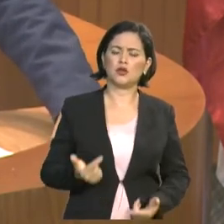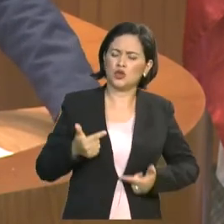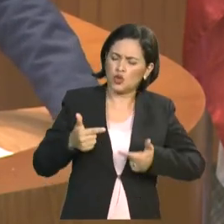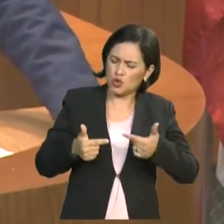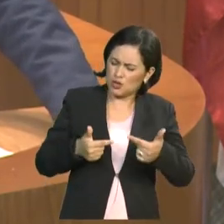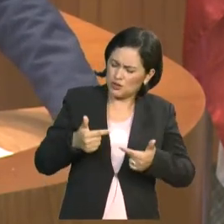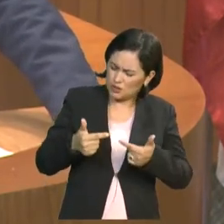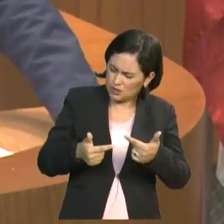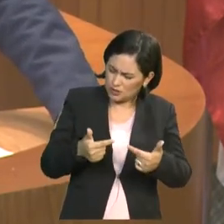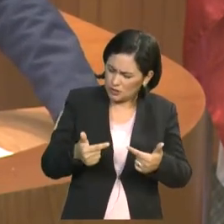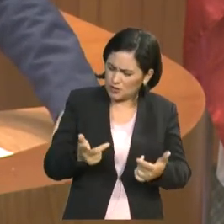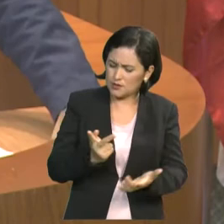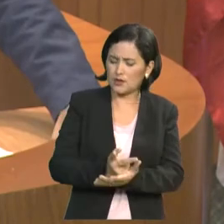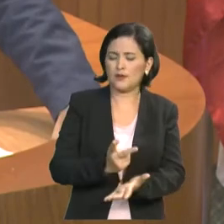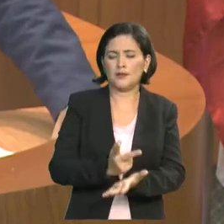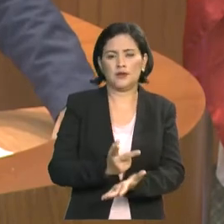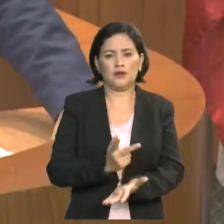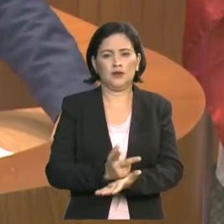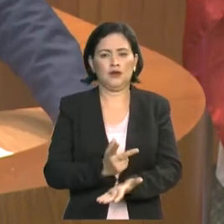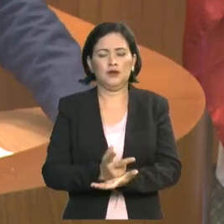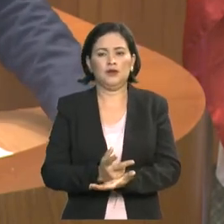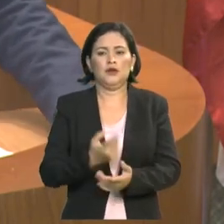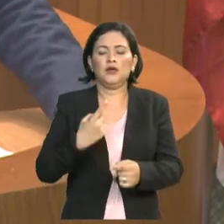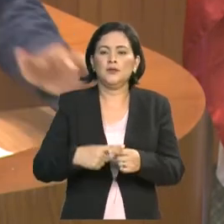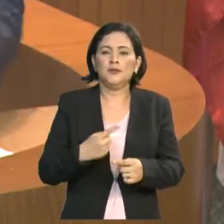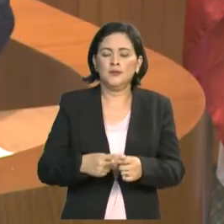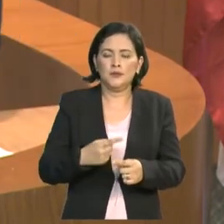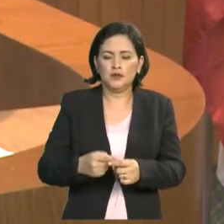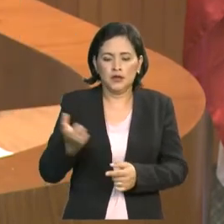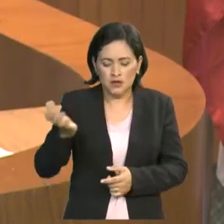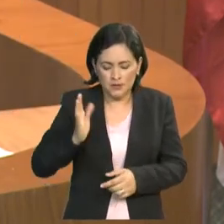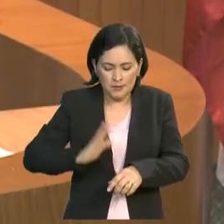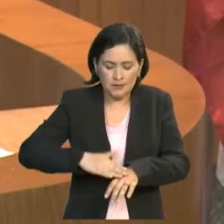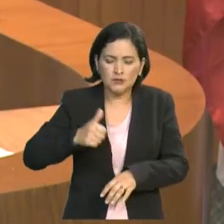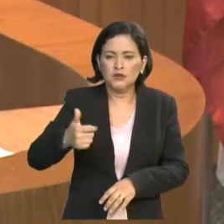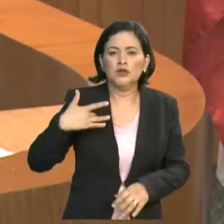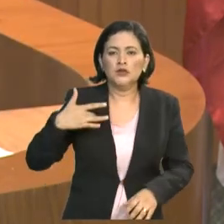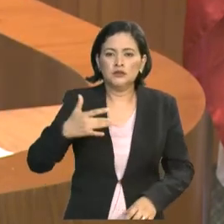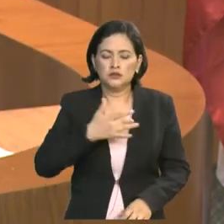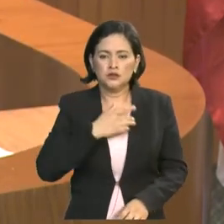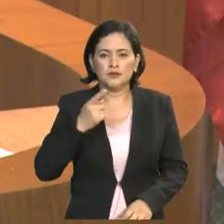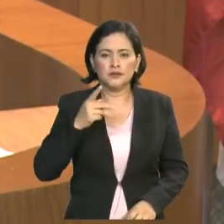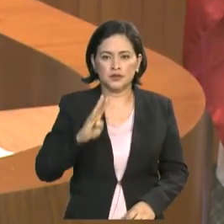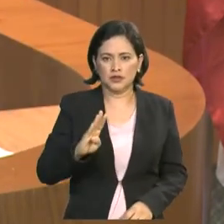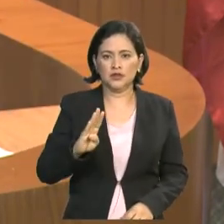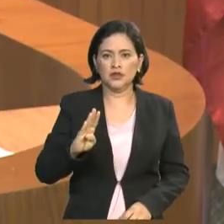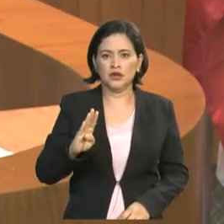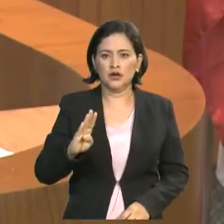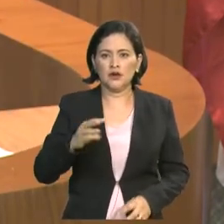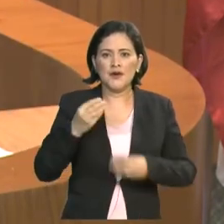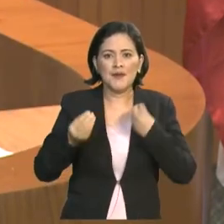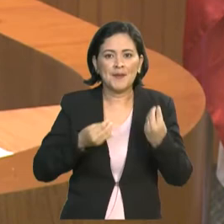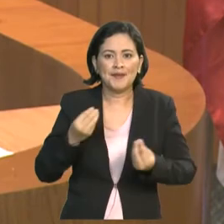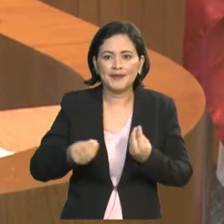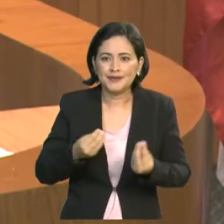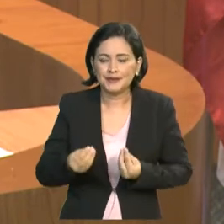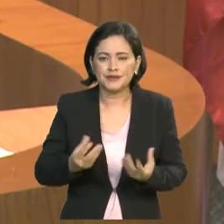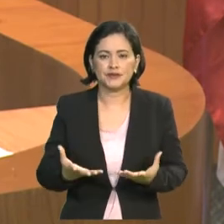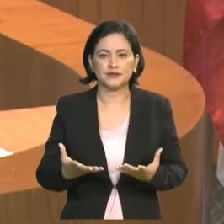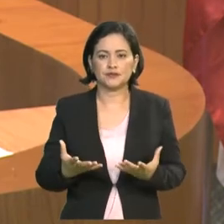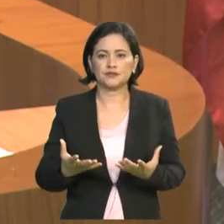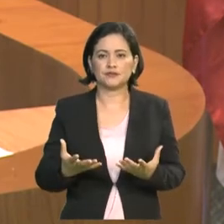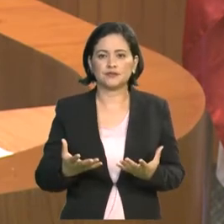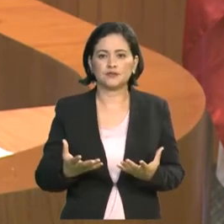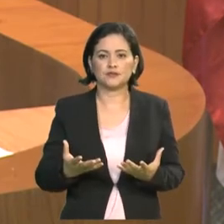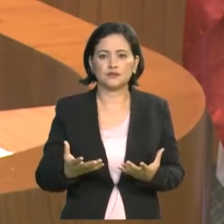permanente de fiscalização para a melhoria da saúde pública. E é inadmissível que vai acabar a pandemia